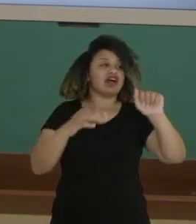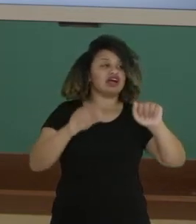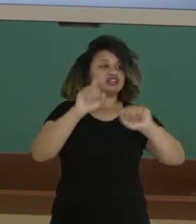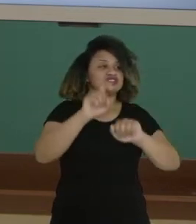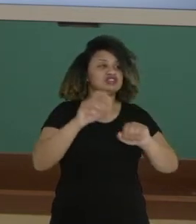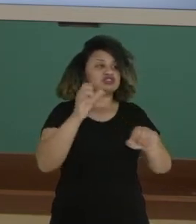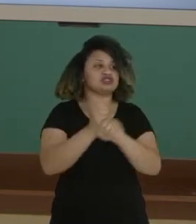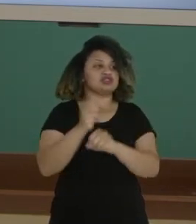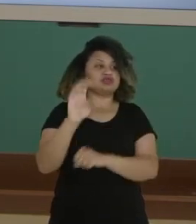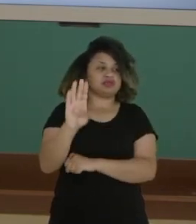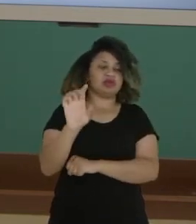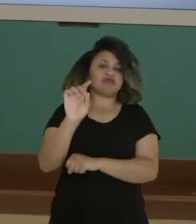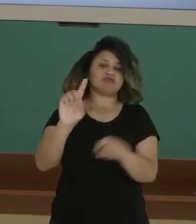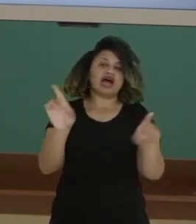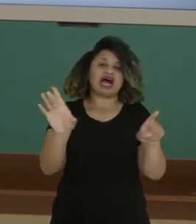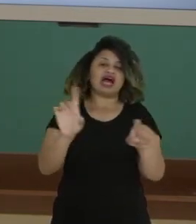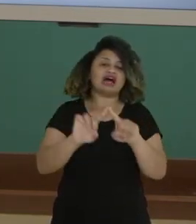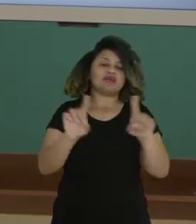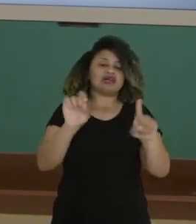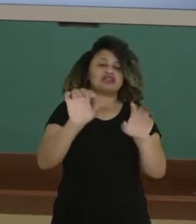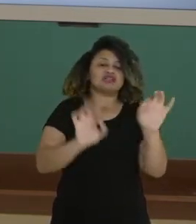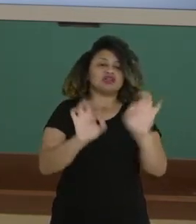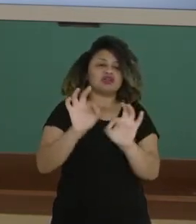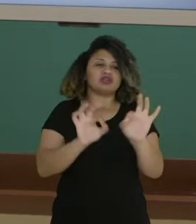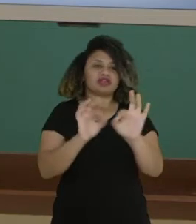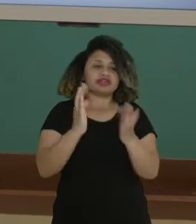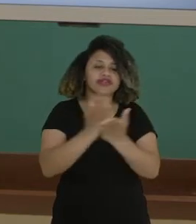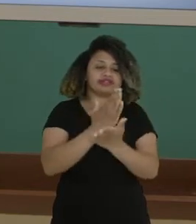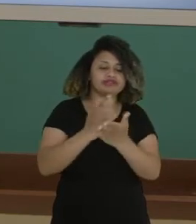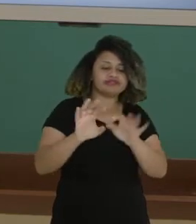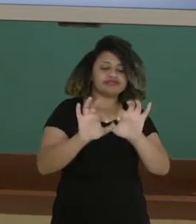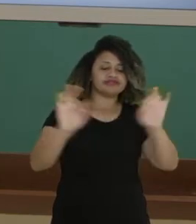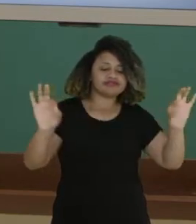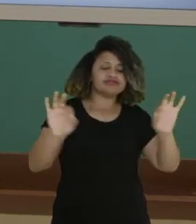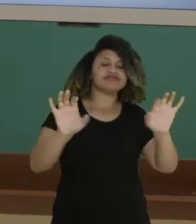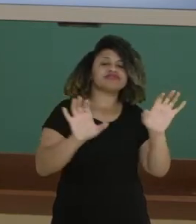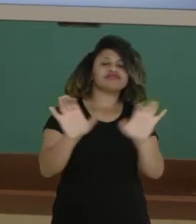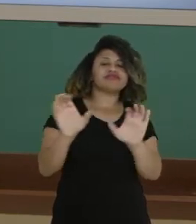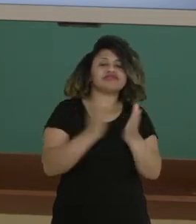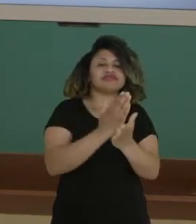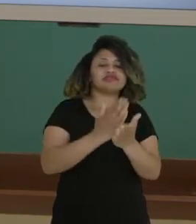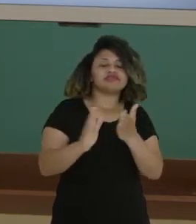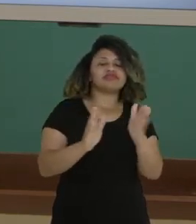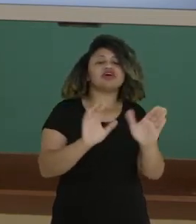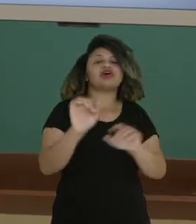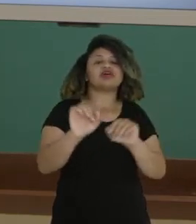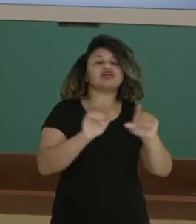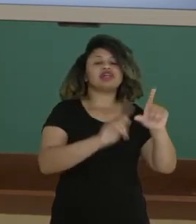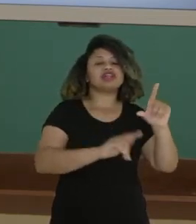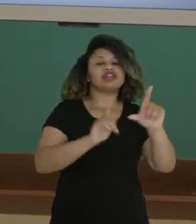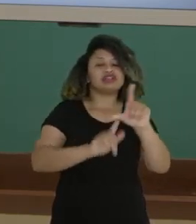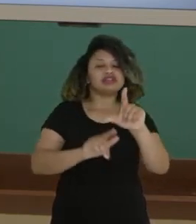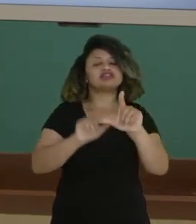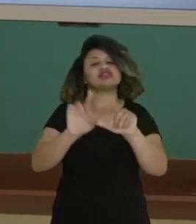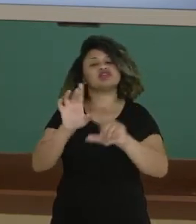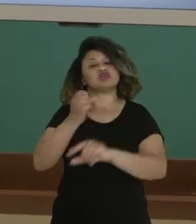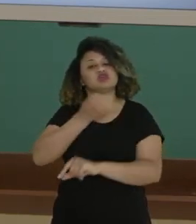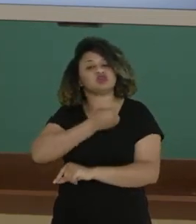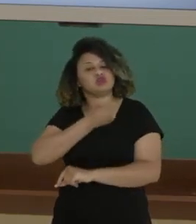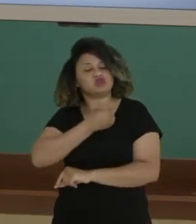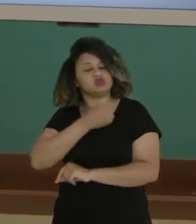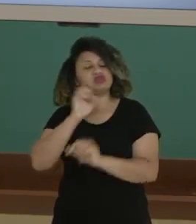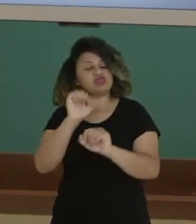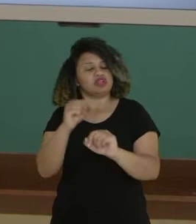passar... agrupar os termos semelhantes ali, que ela vai ficar um termo com a letra, um termo só com o número, igual a